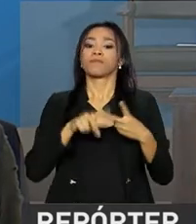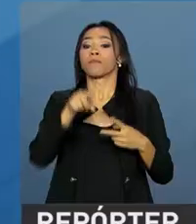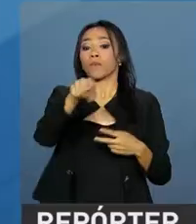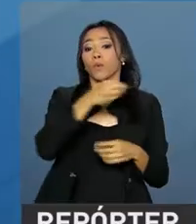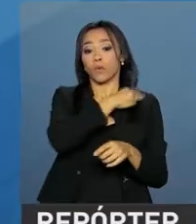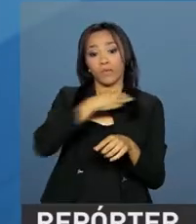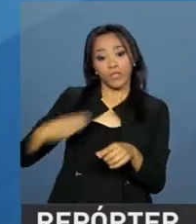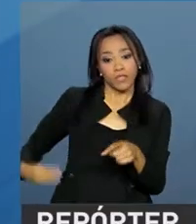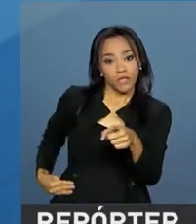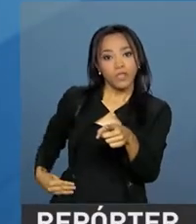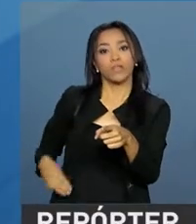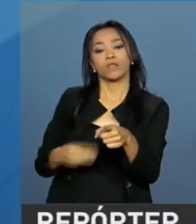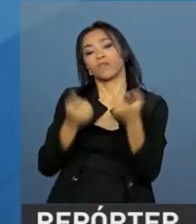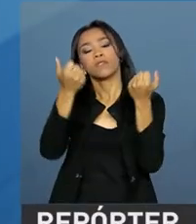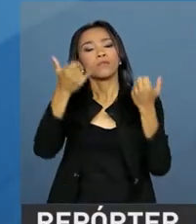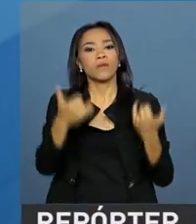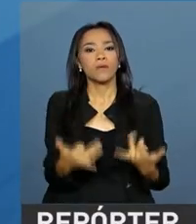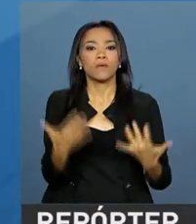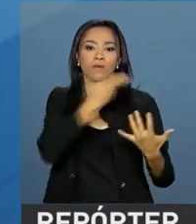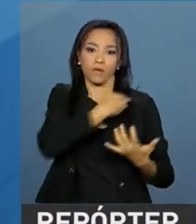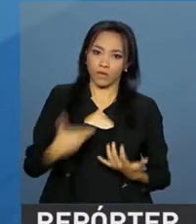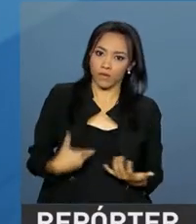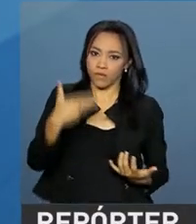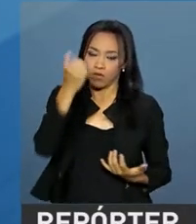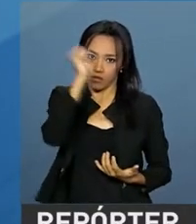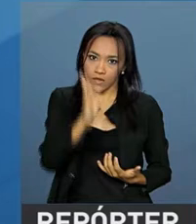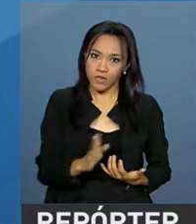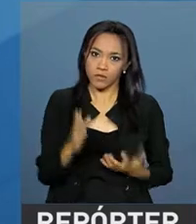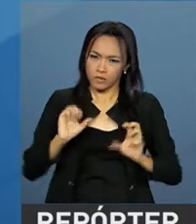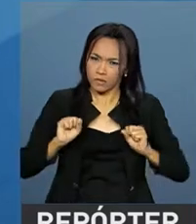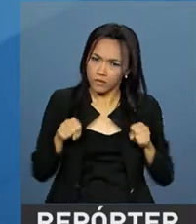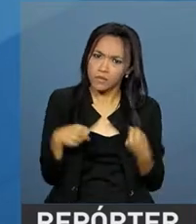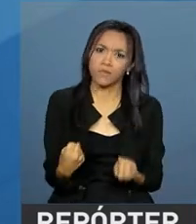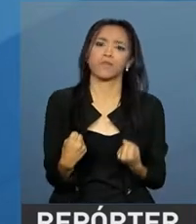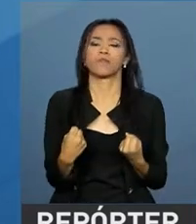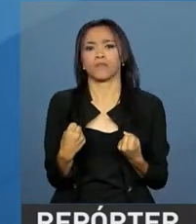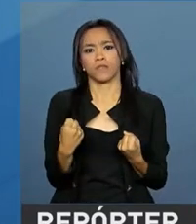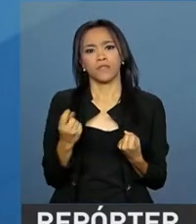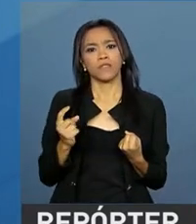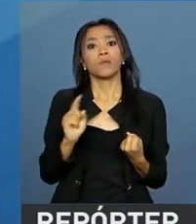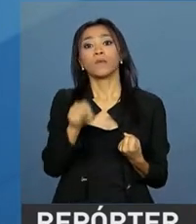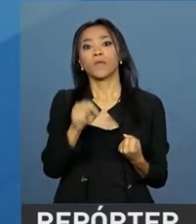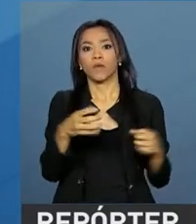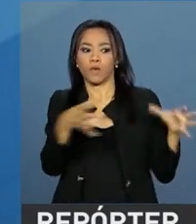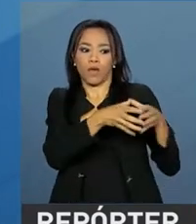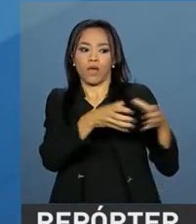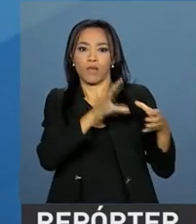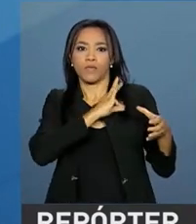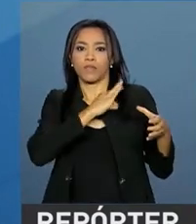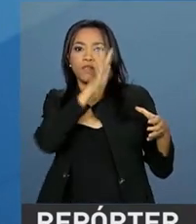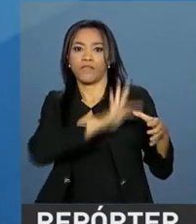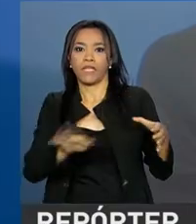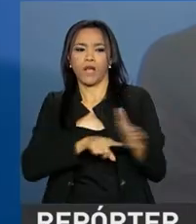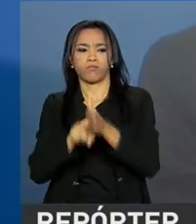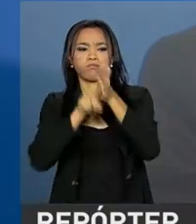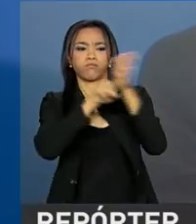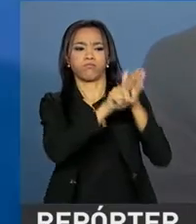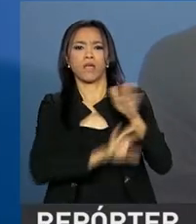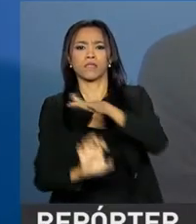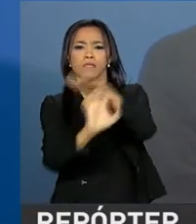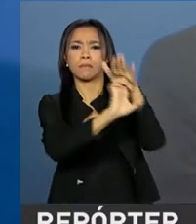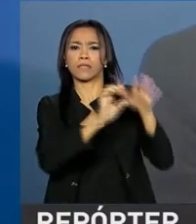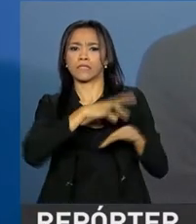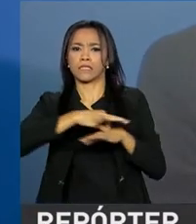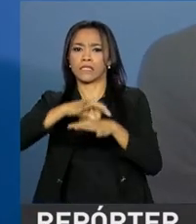blairo maggi afirmou que o governo brasileiro fez um esforço intenso após a operação carne fraca da polícia federal para monitorar